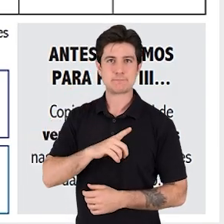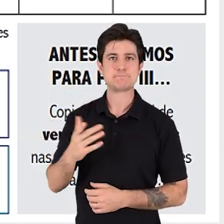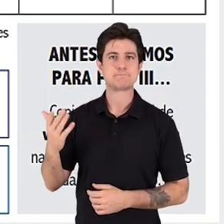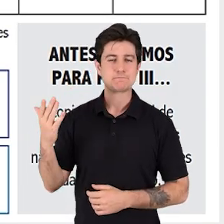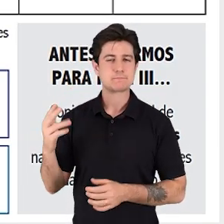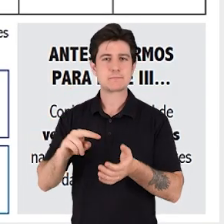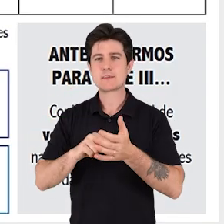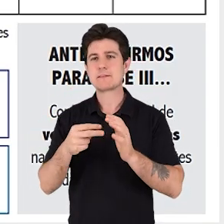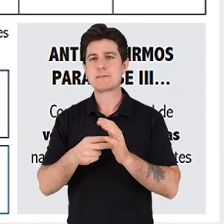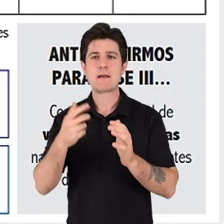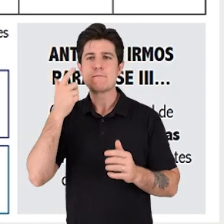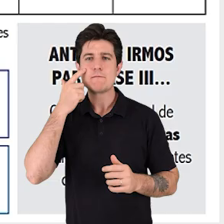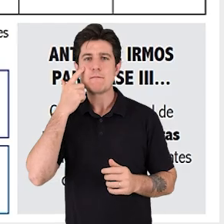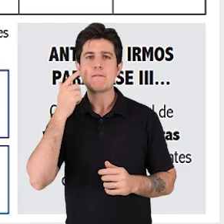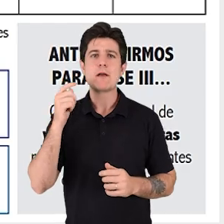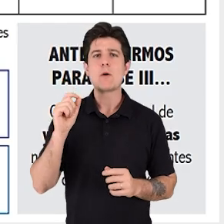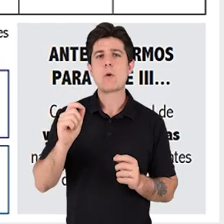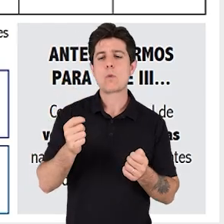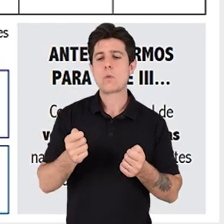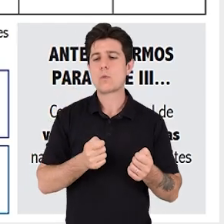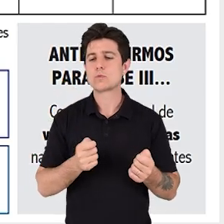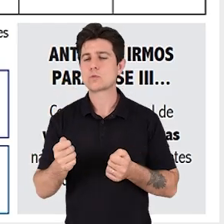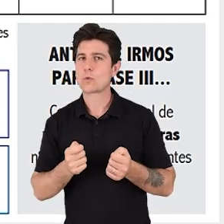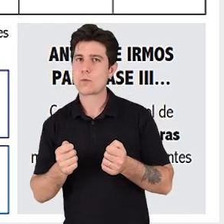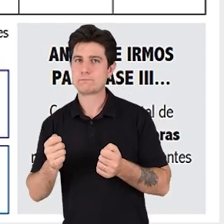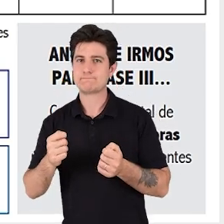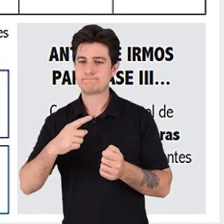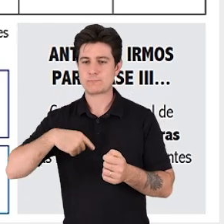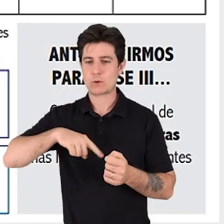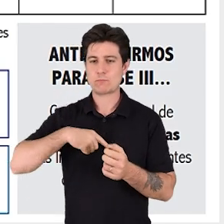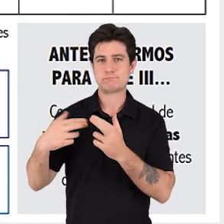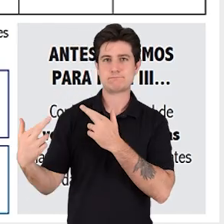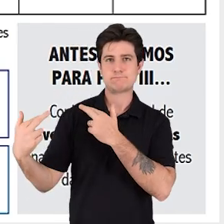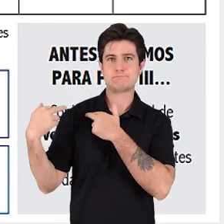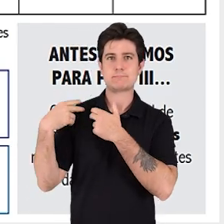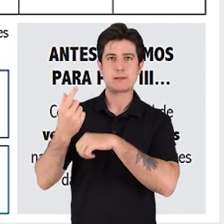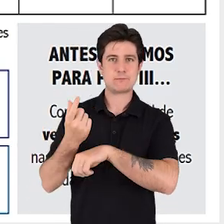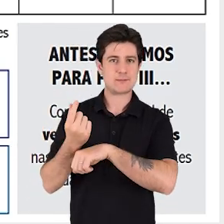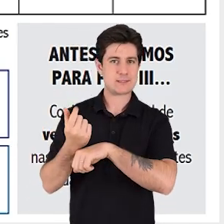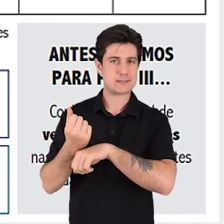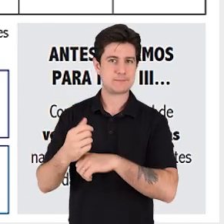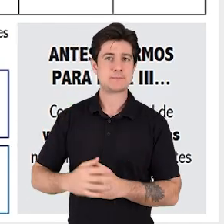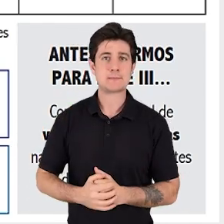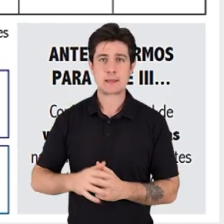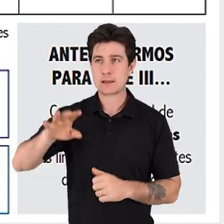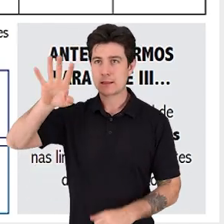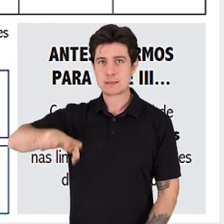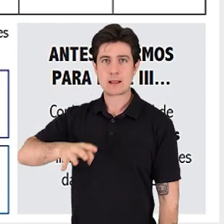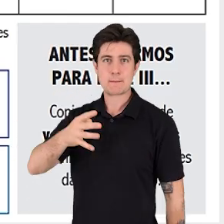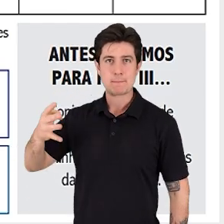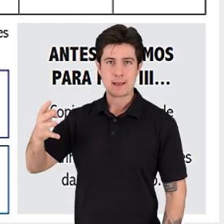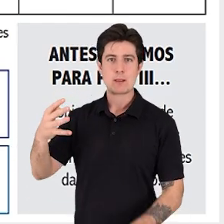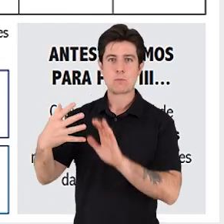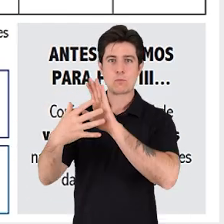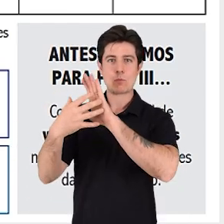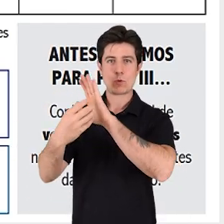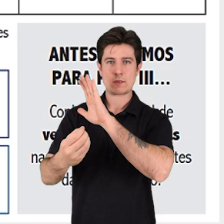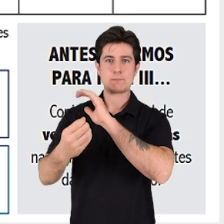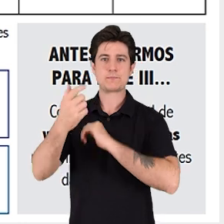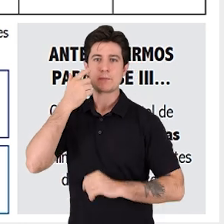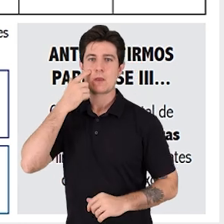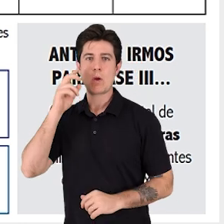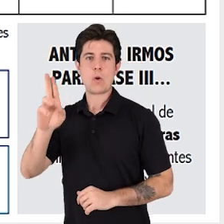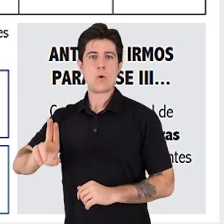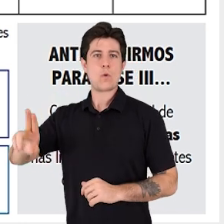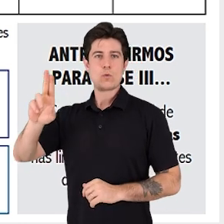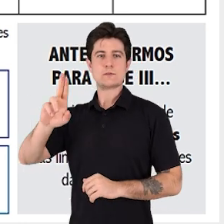de anotações, que permite verificarmos a importância de mantermos o controle sobre todas as nossas operações financeiras. O modelo de tabela que será